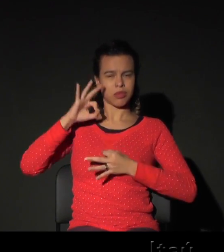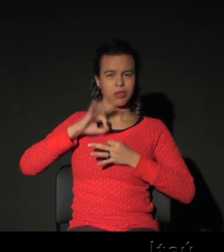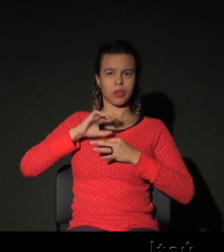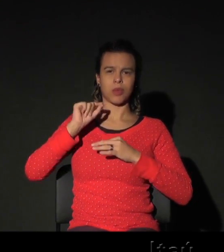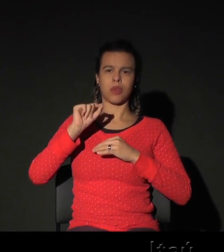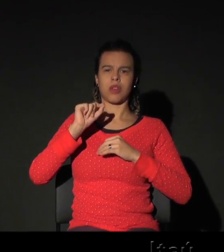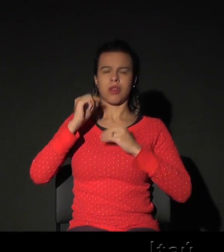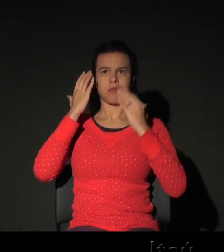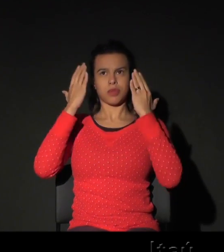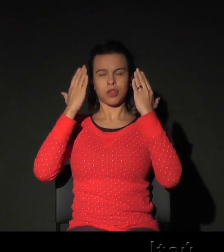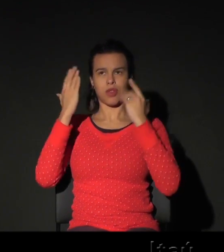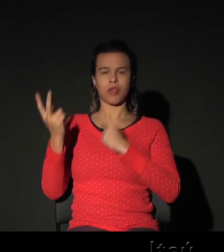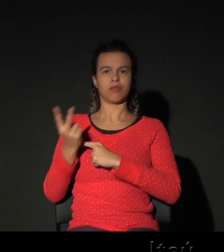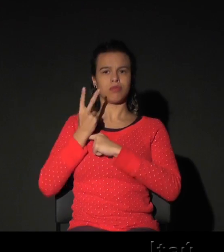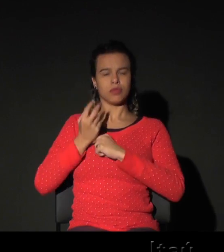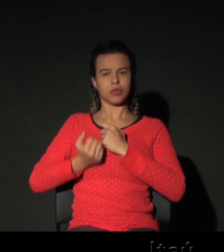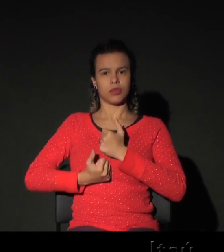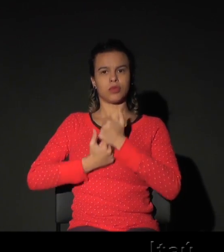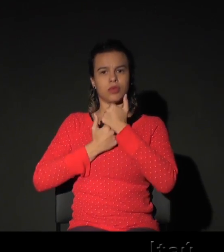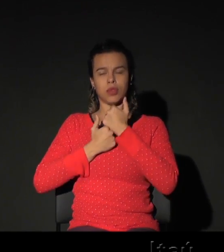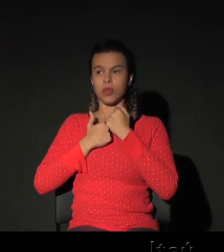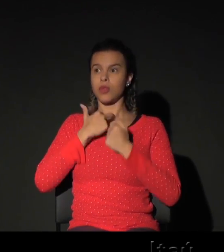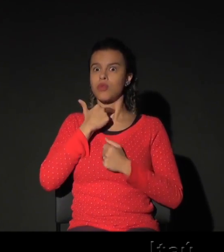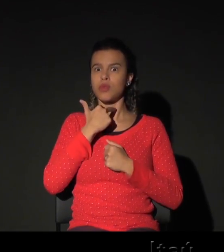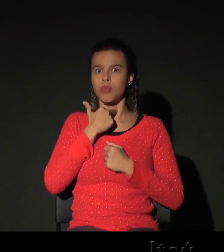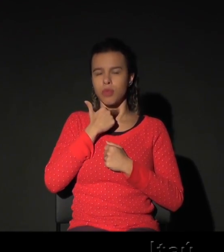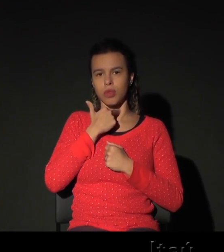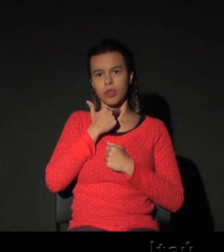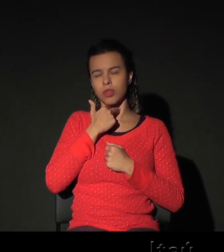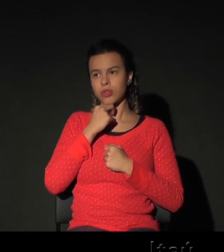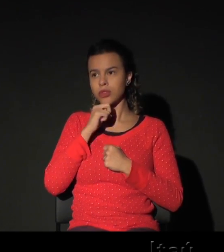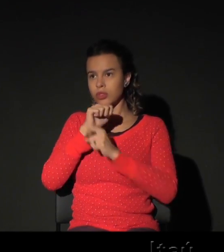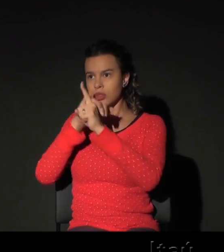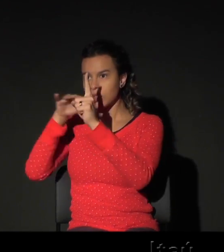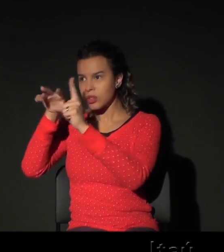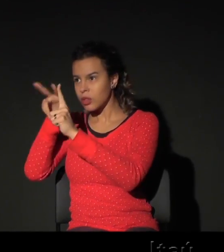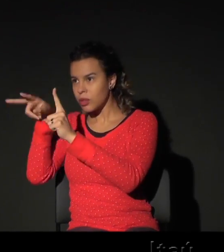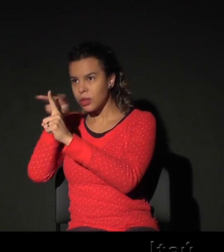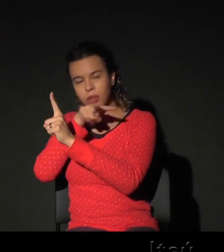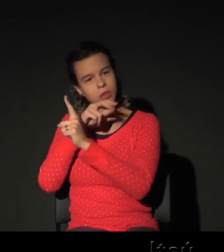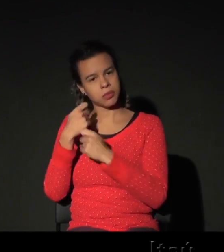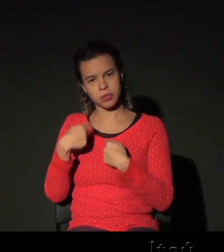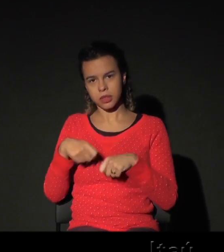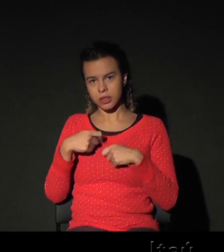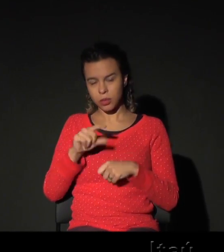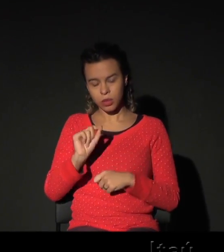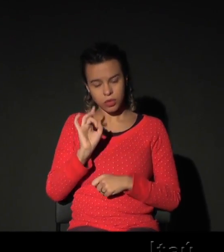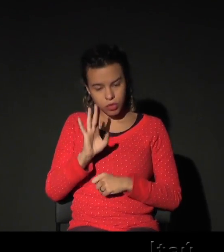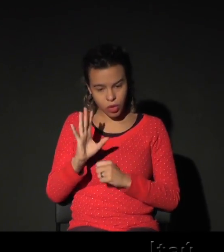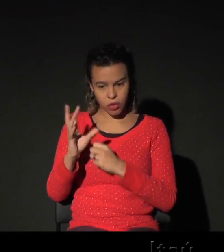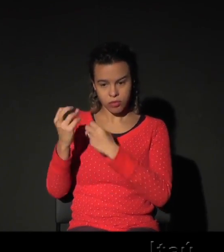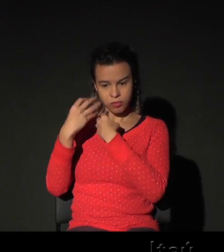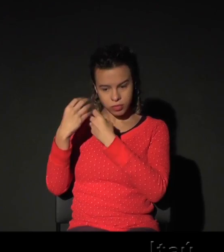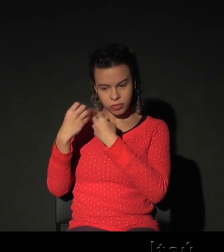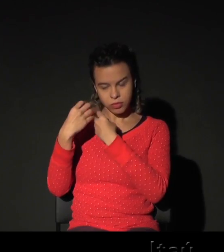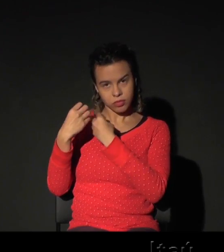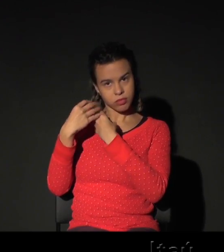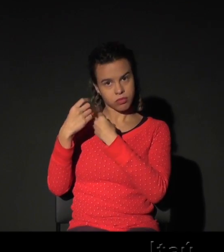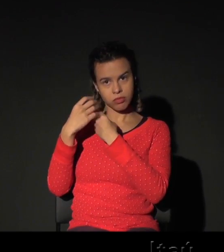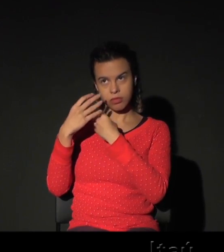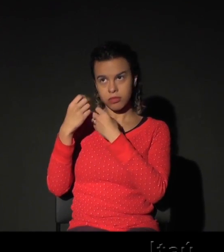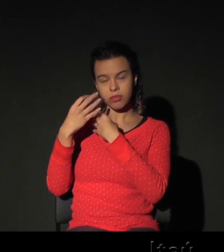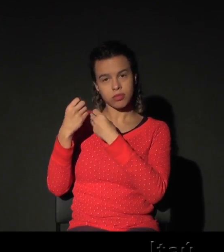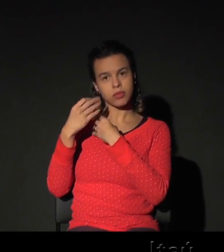antos psicológicos que eu não podia observar a sociedade eu tinha que ter apenas a educação que elas me